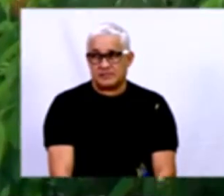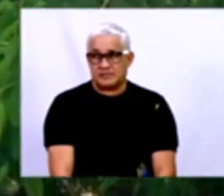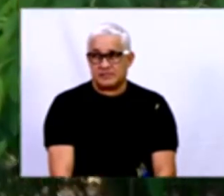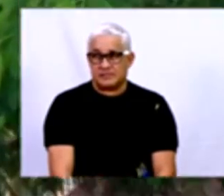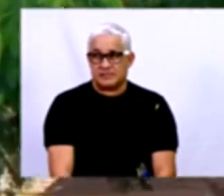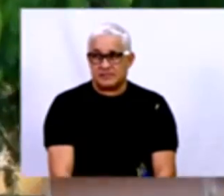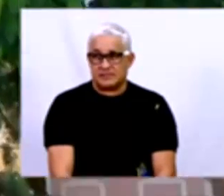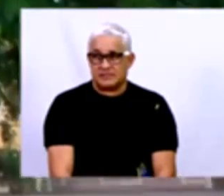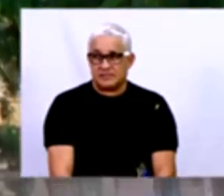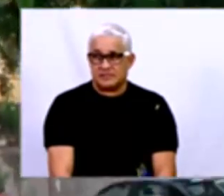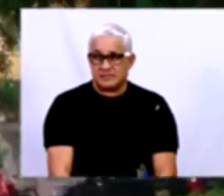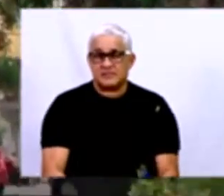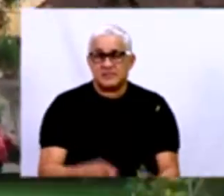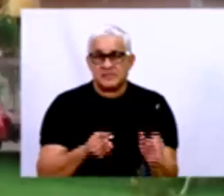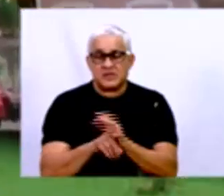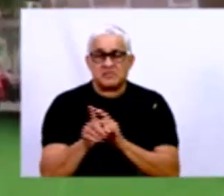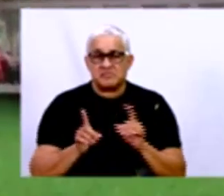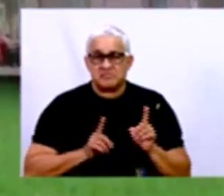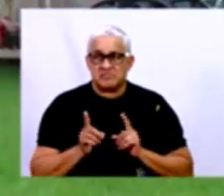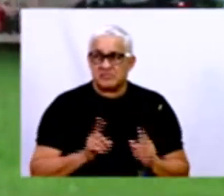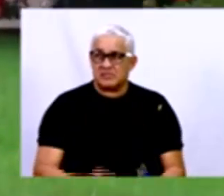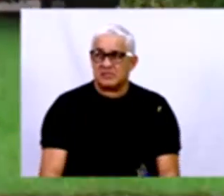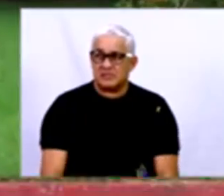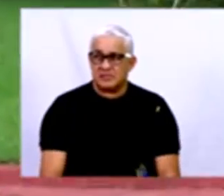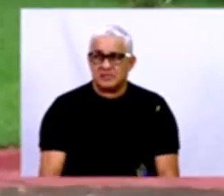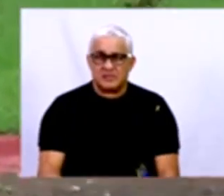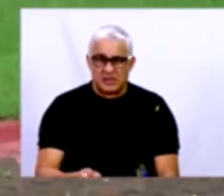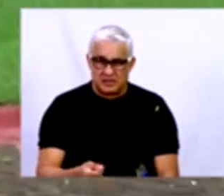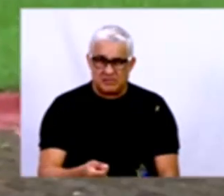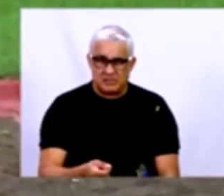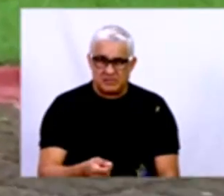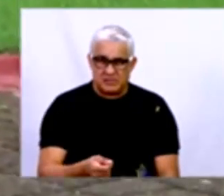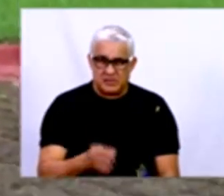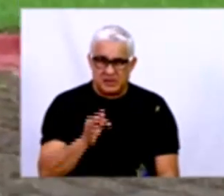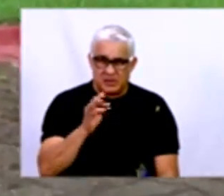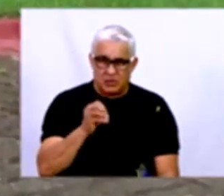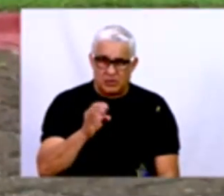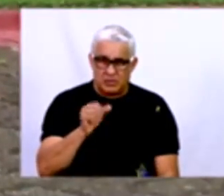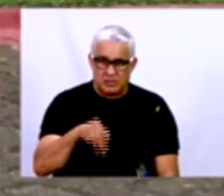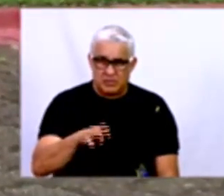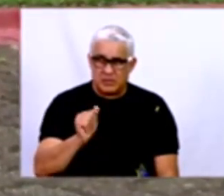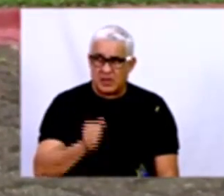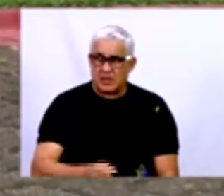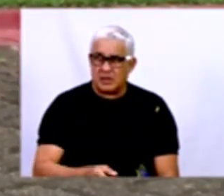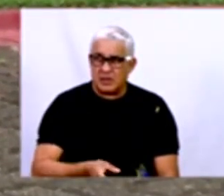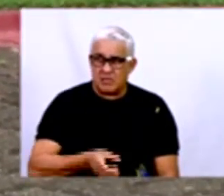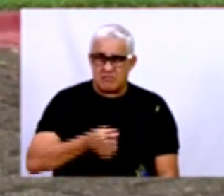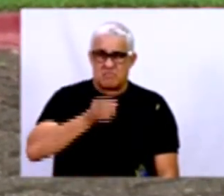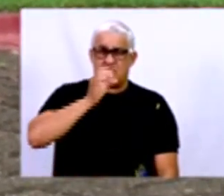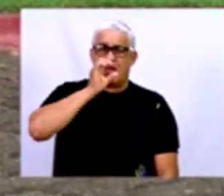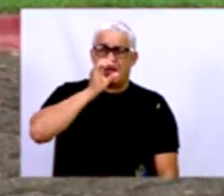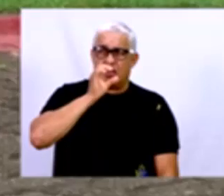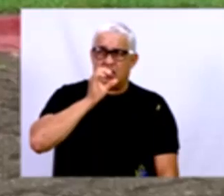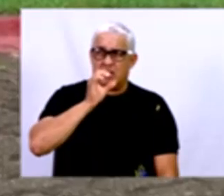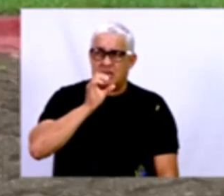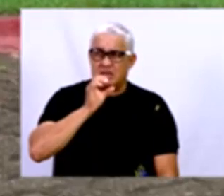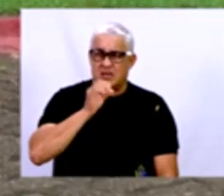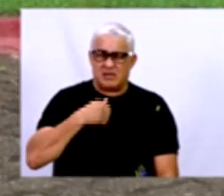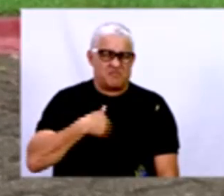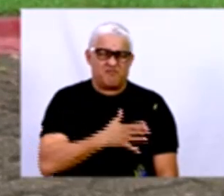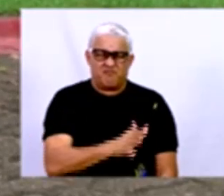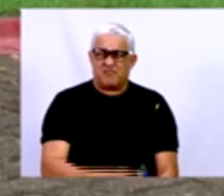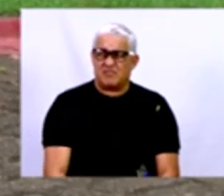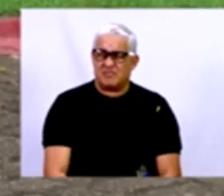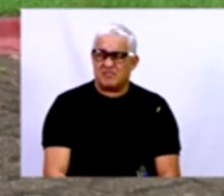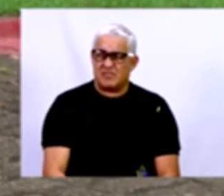Mas isso aí tem que tomar, Tem que tomar. É quente? Tem chupa, assim. Eu não gosto disso, não.